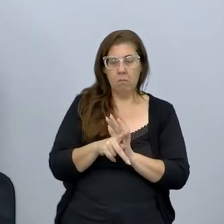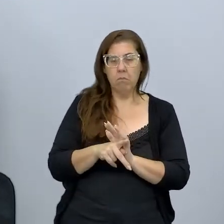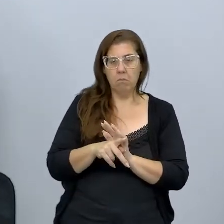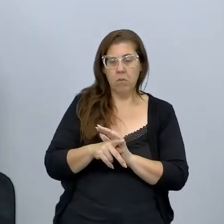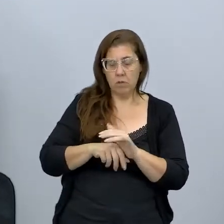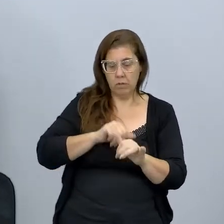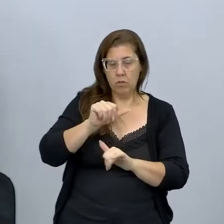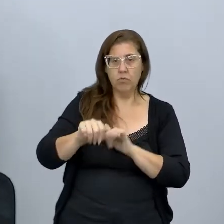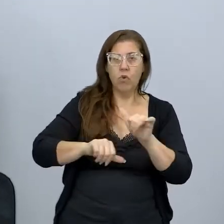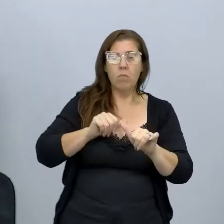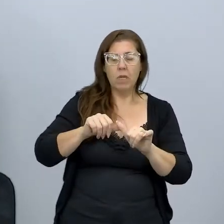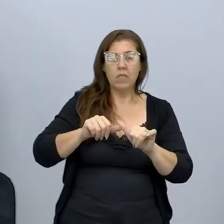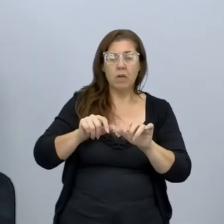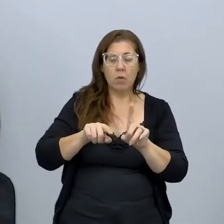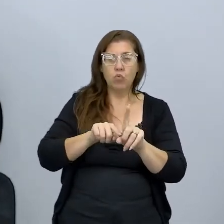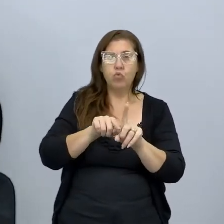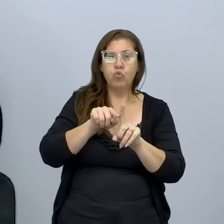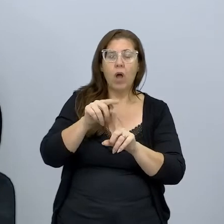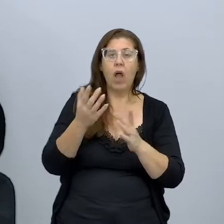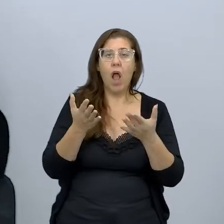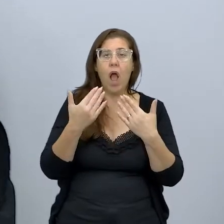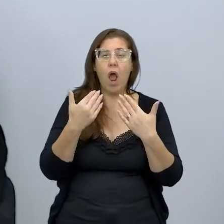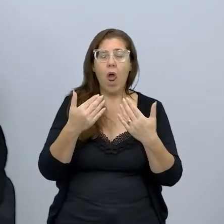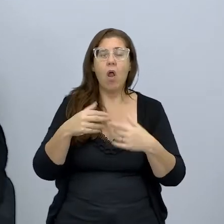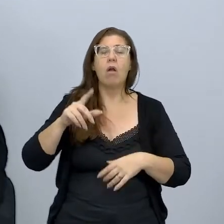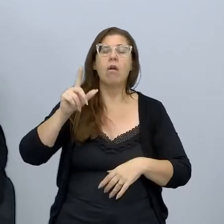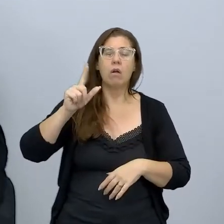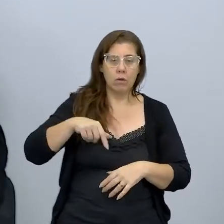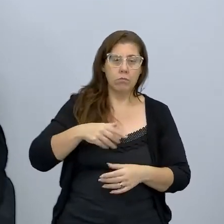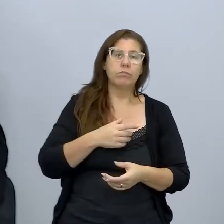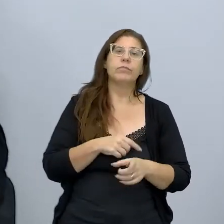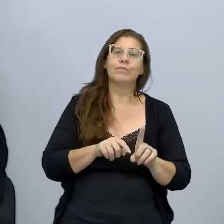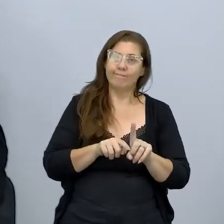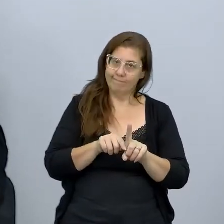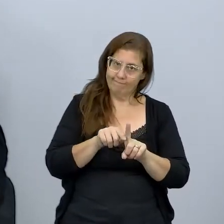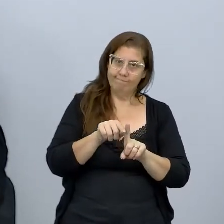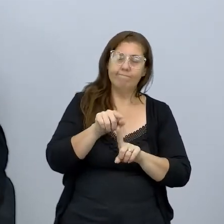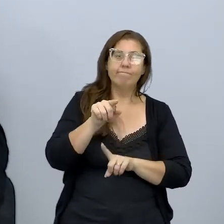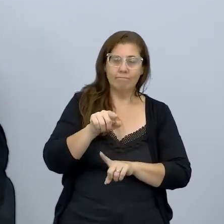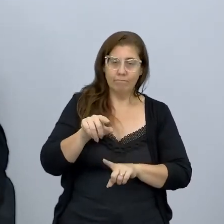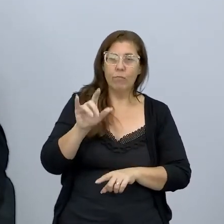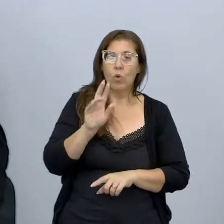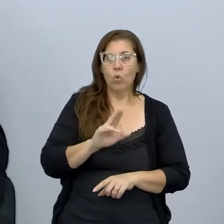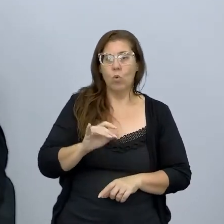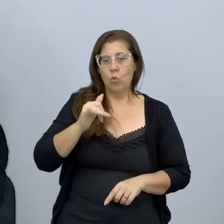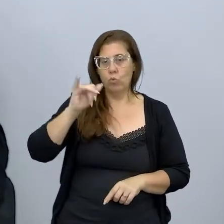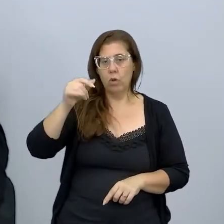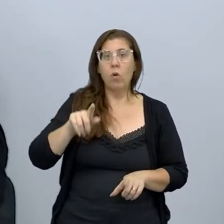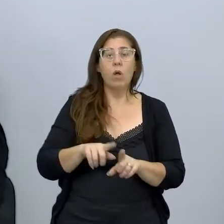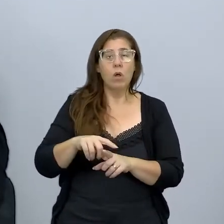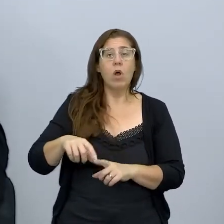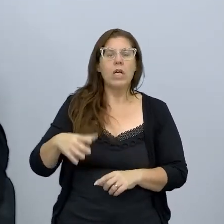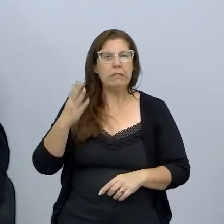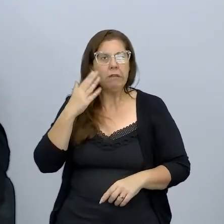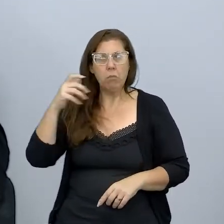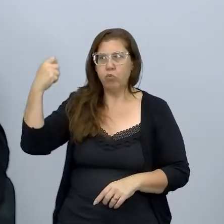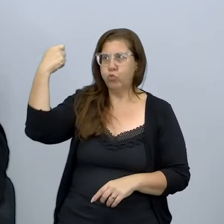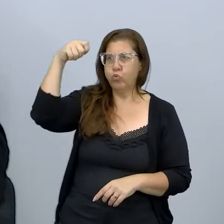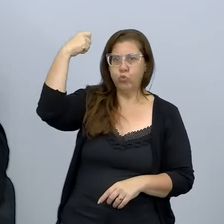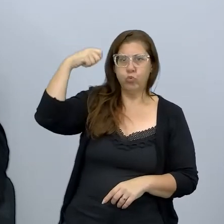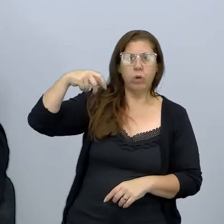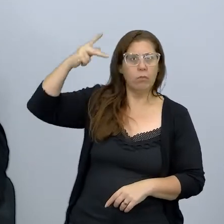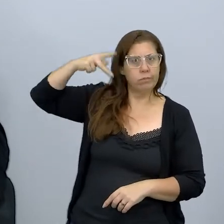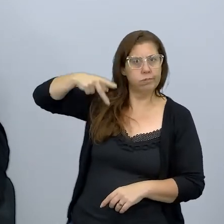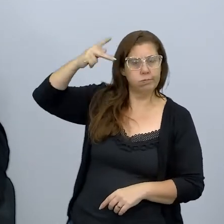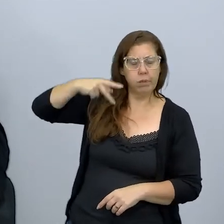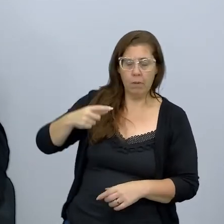especificidade de transformar em calor, eles gastam mais eletricidade. São os que mais consomem. Mais consomem. O secador de cabelo também, o secador, né? Chapinha, né? Máquina